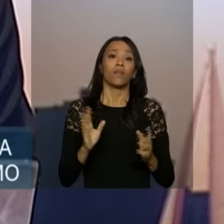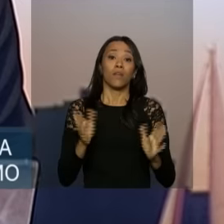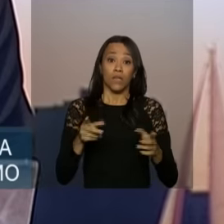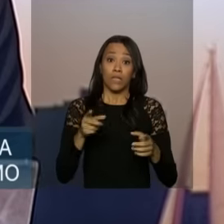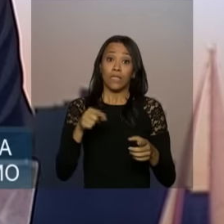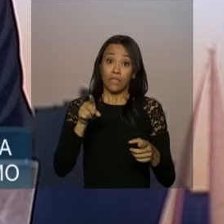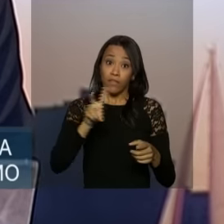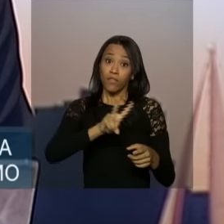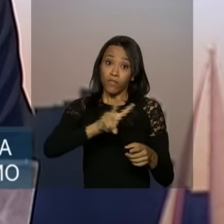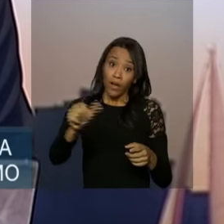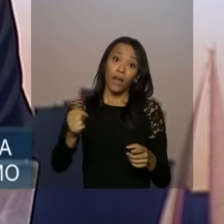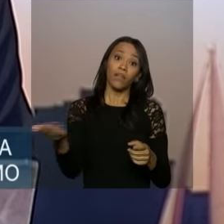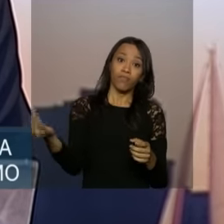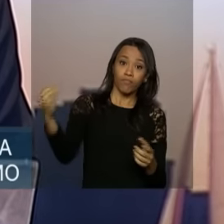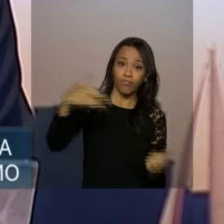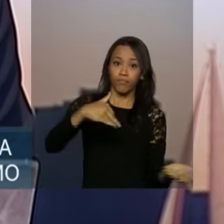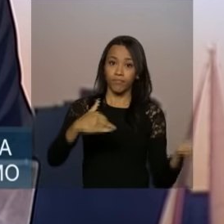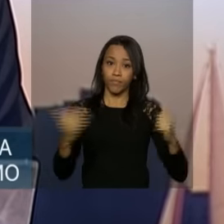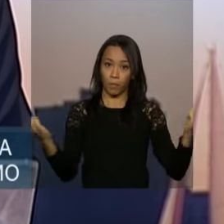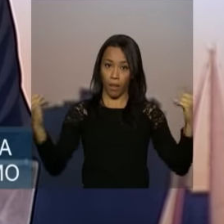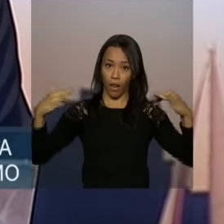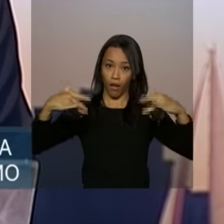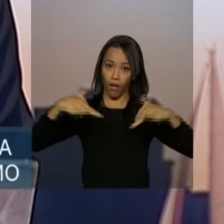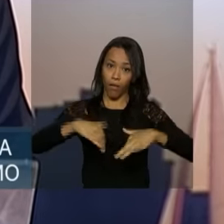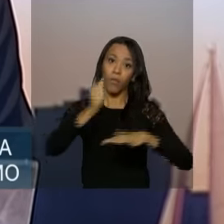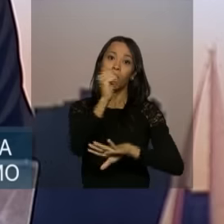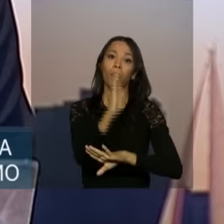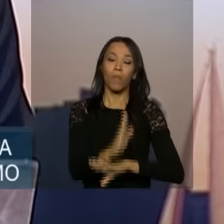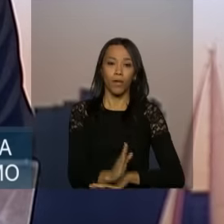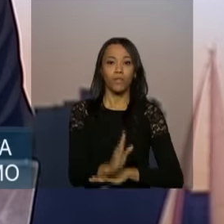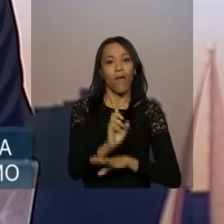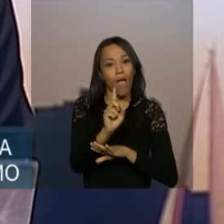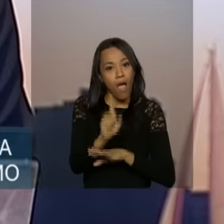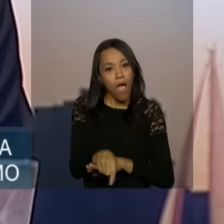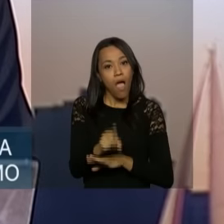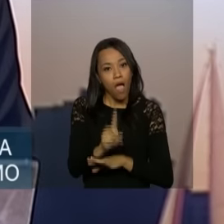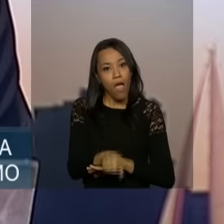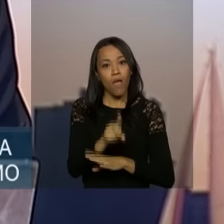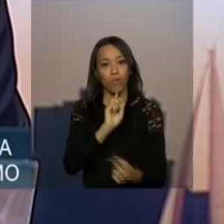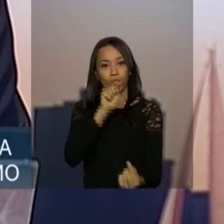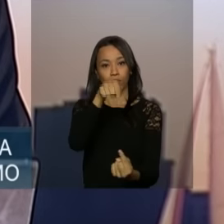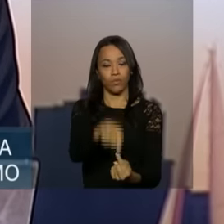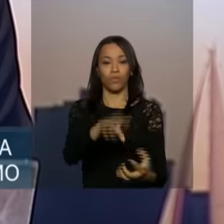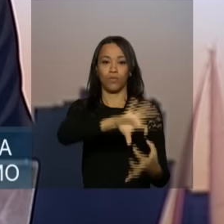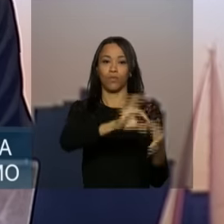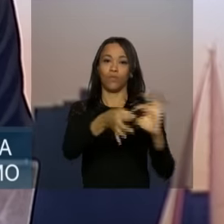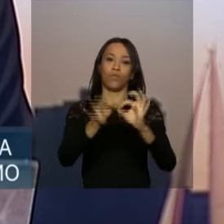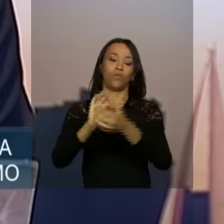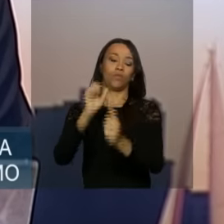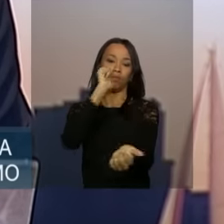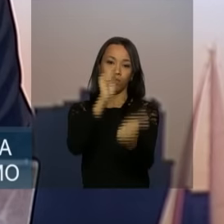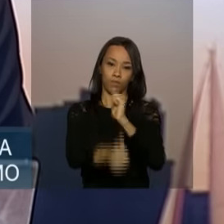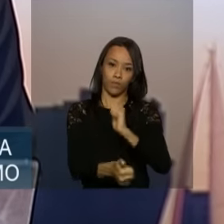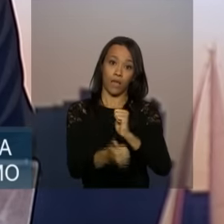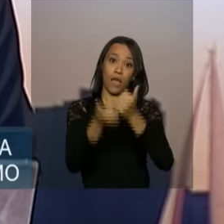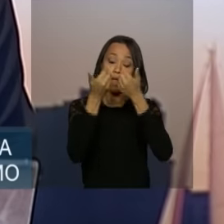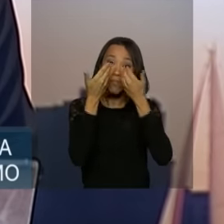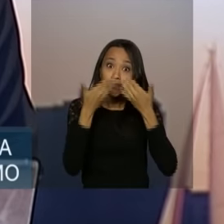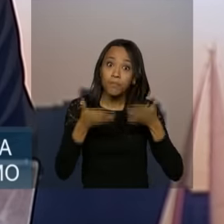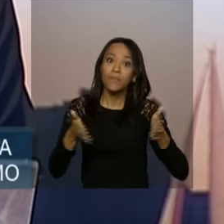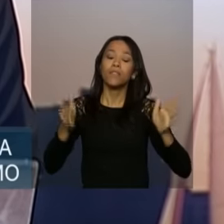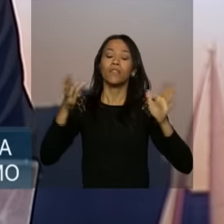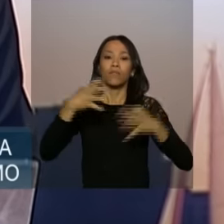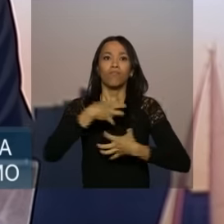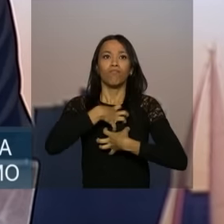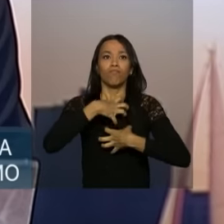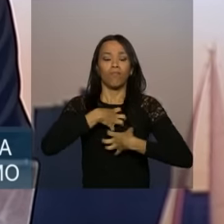Brasil e se voltarão para nós. Essa proximidade dos Jogos Olímpicos, ela amplia não só a nossa